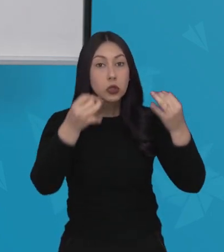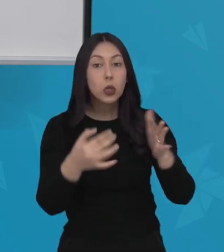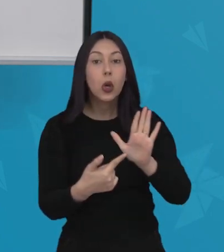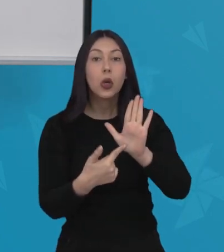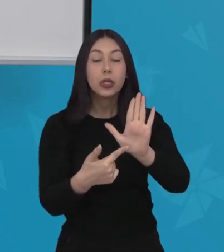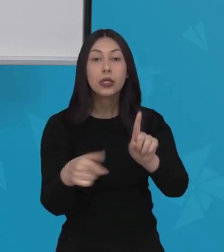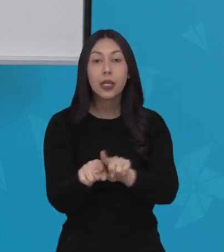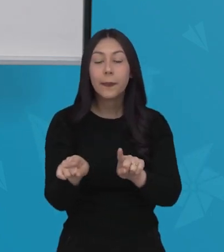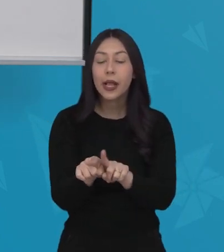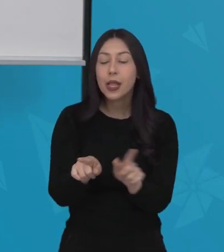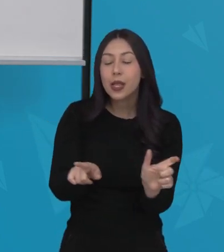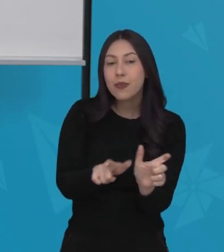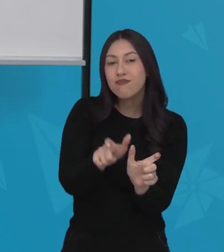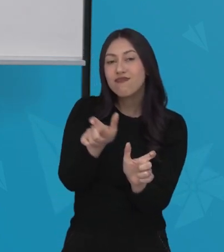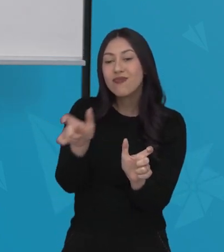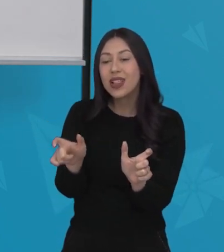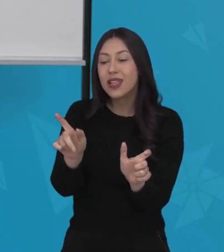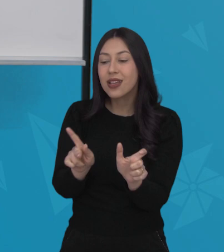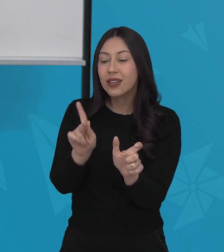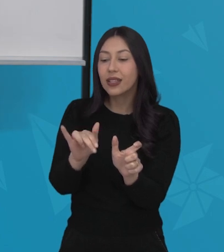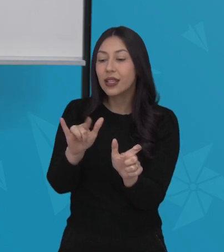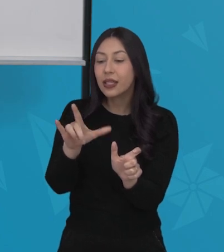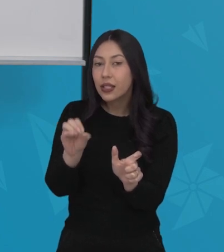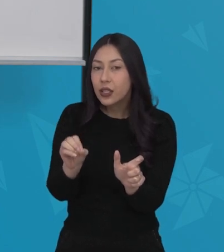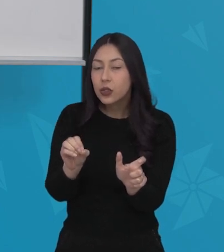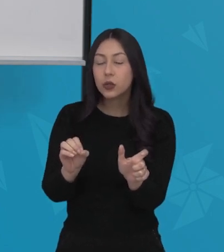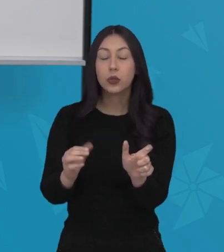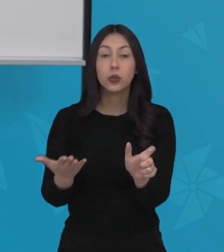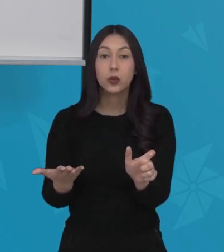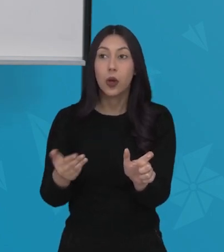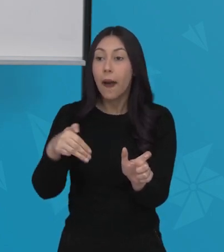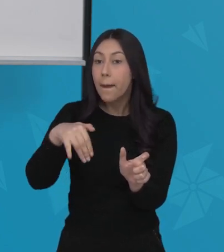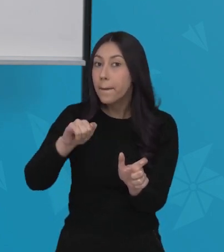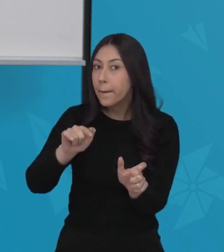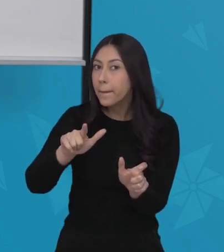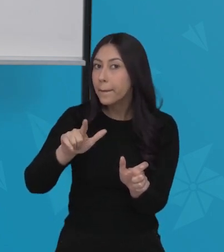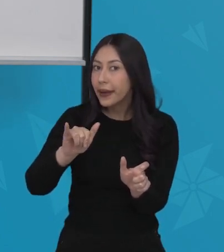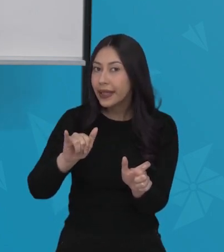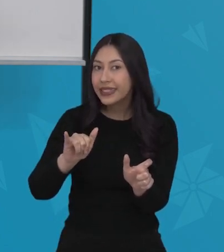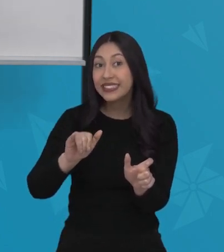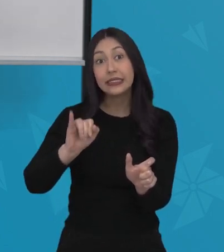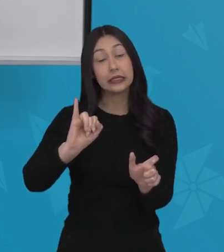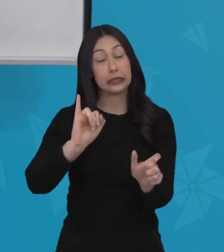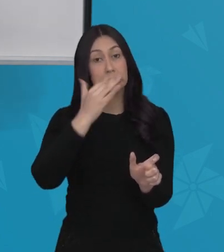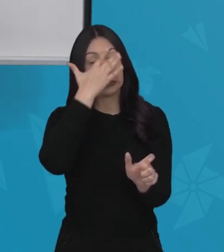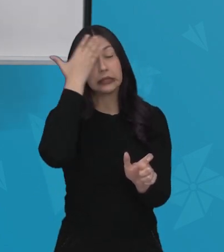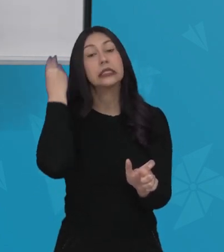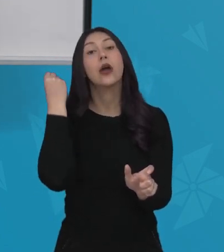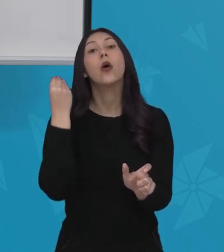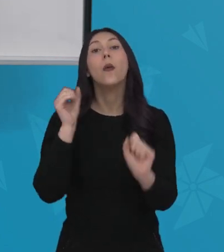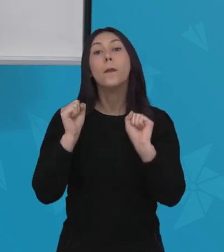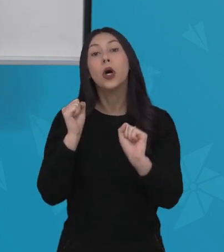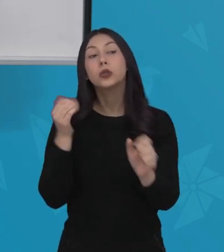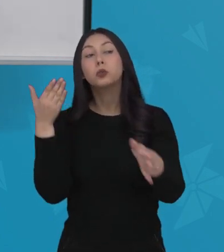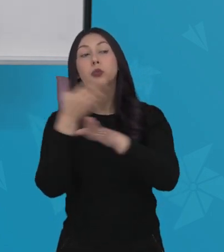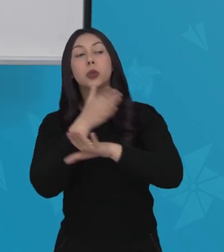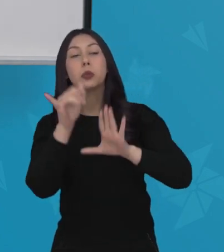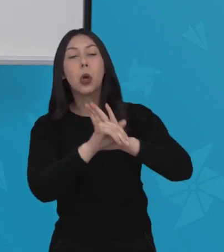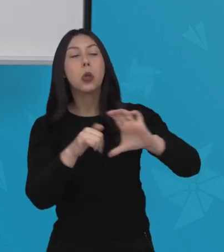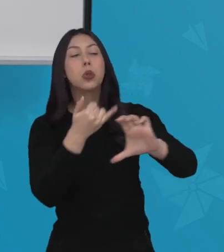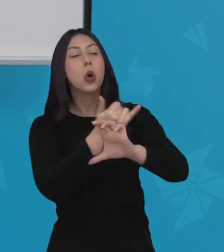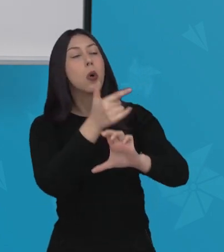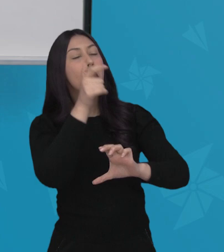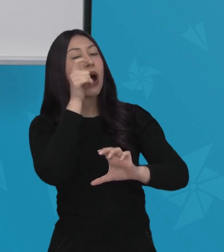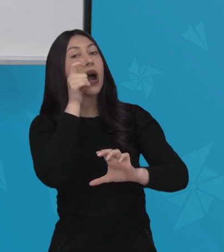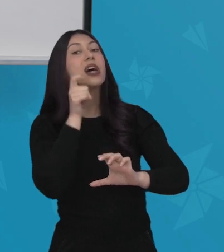prefixos importantíssimos, o quilo, o mili. Se você não está lembrado, entra lá no nosso canal do YouTube que você